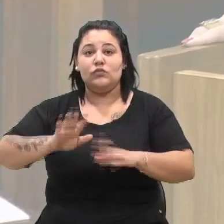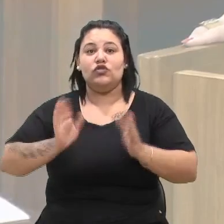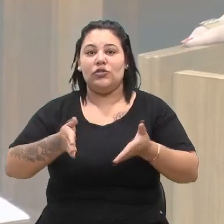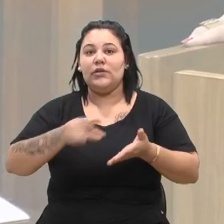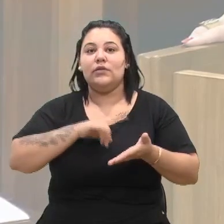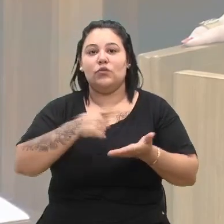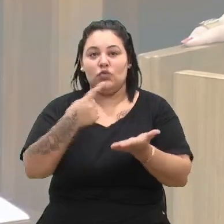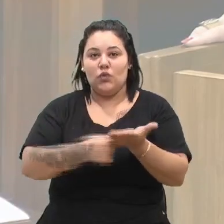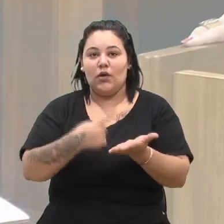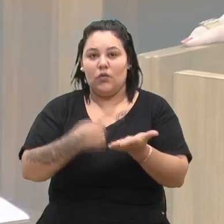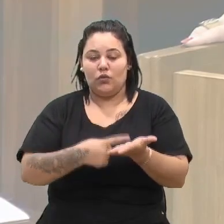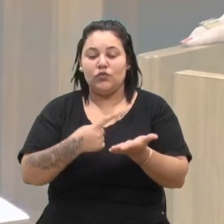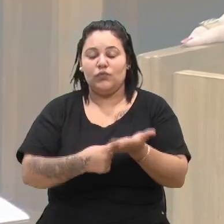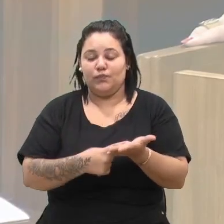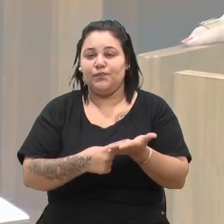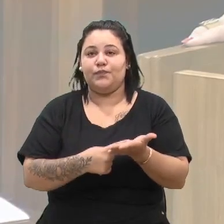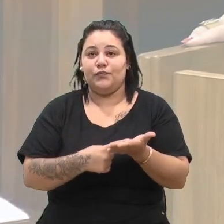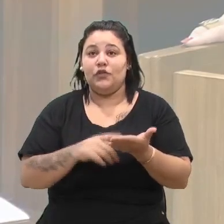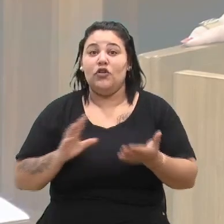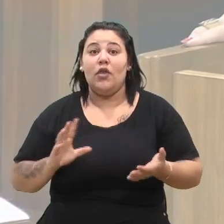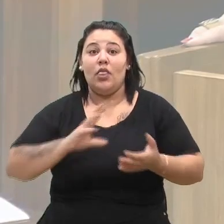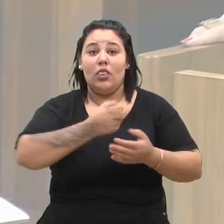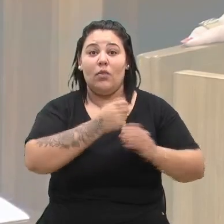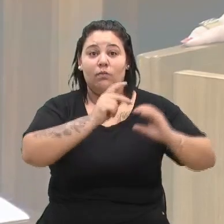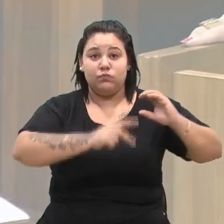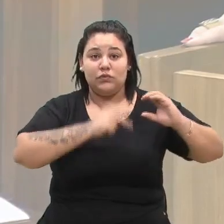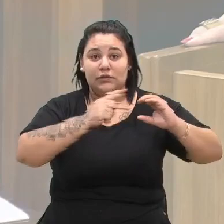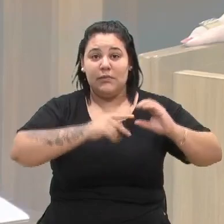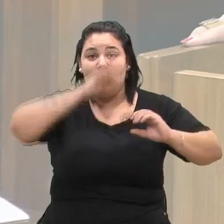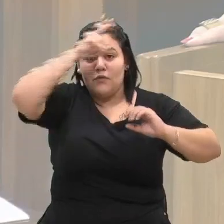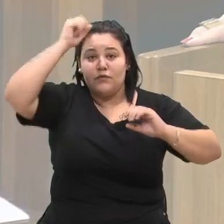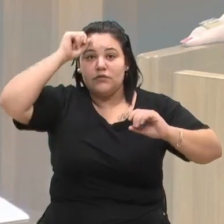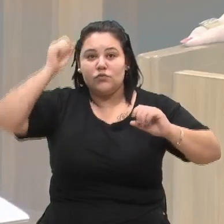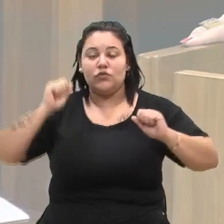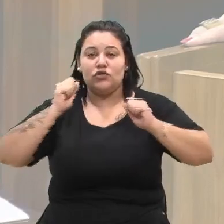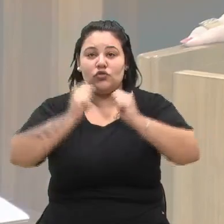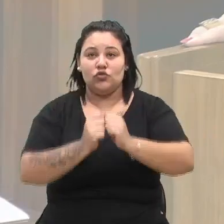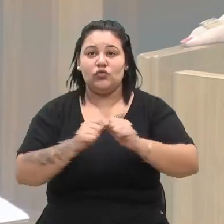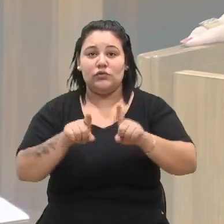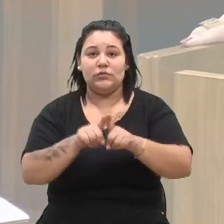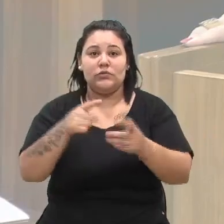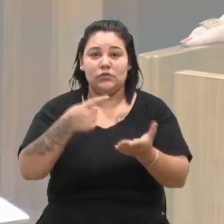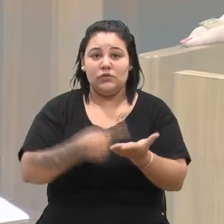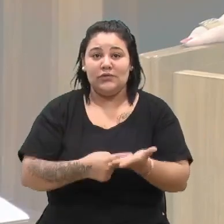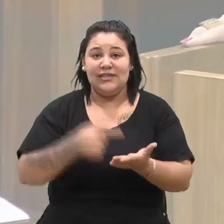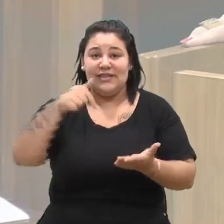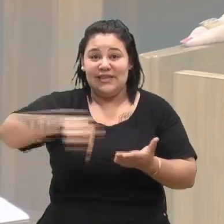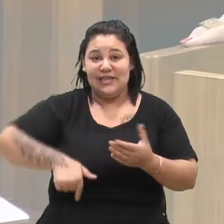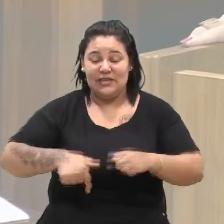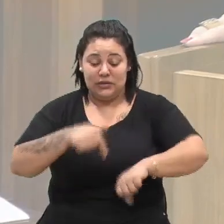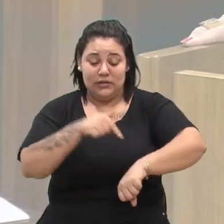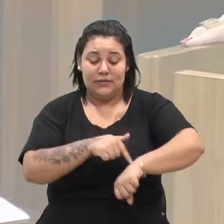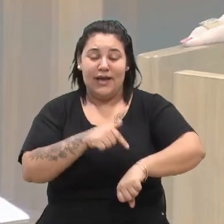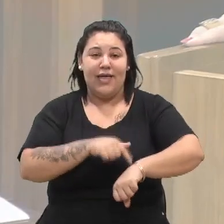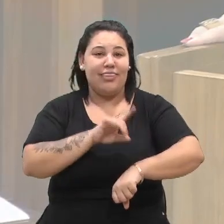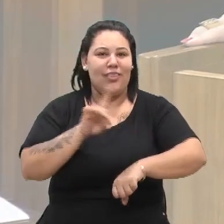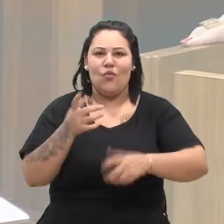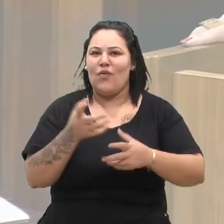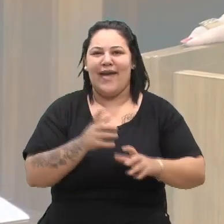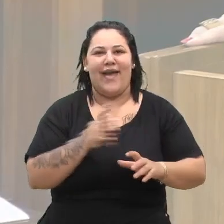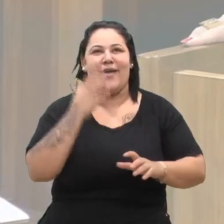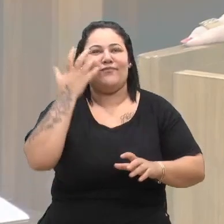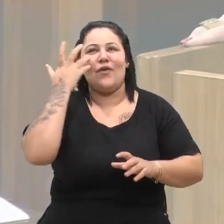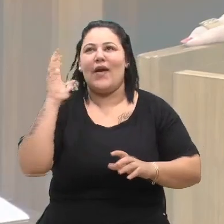entre todas as câmaras, todas as prefeituras, que neste momento não se debata o local, a